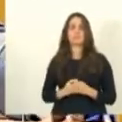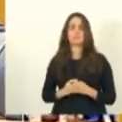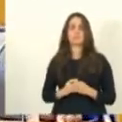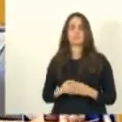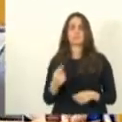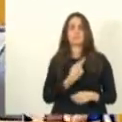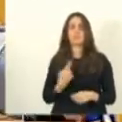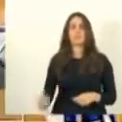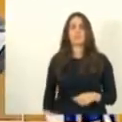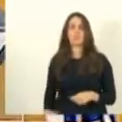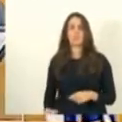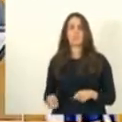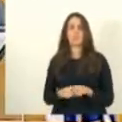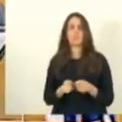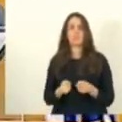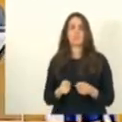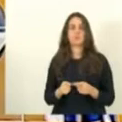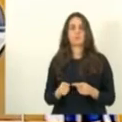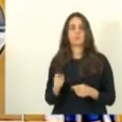governador Renato Casagrande